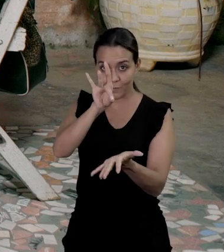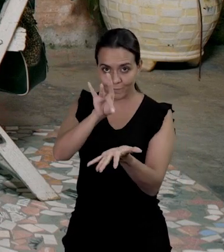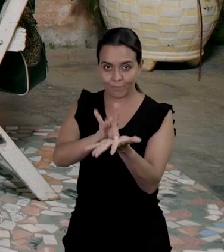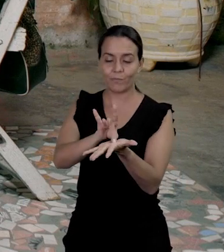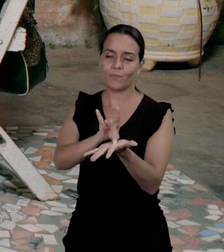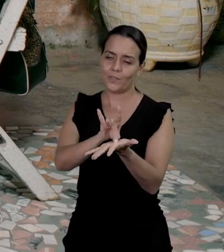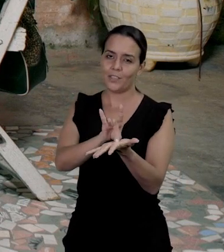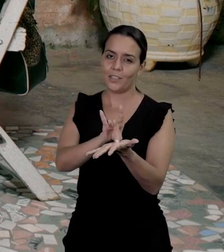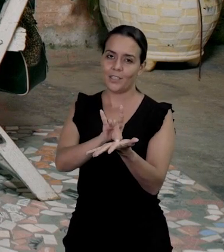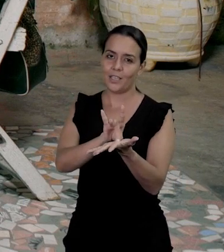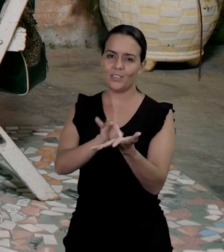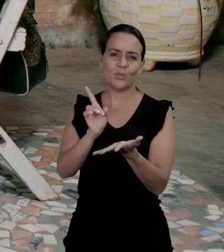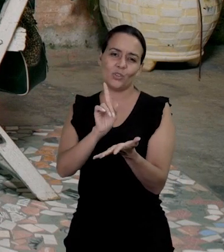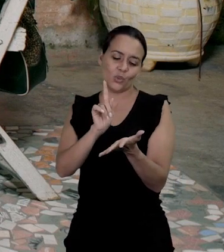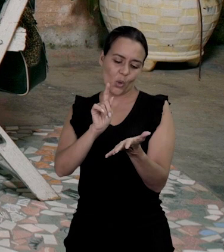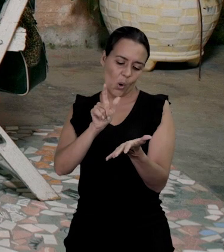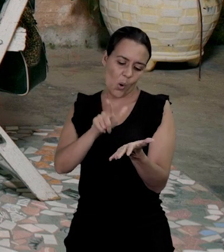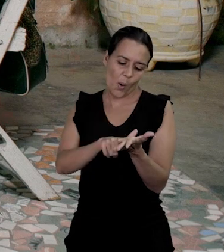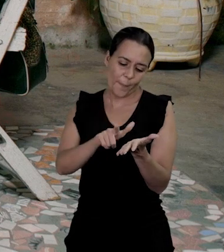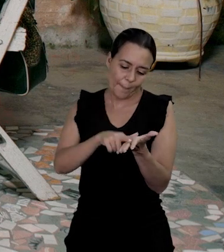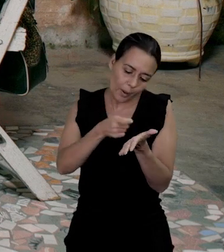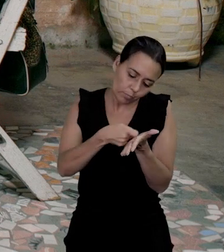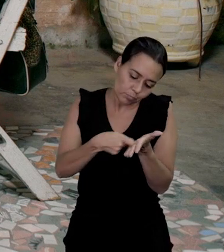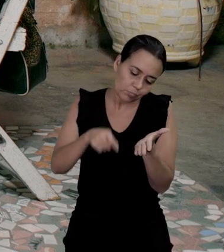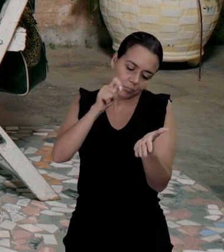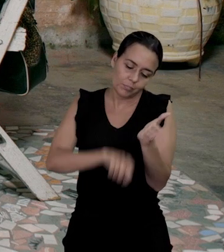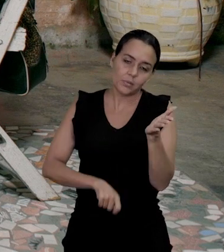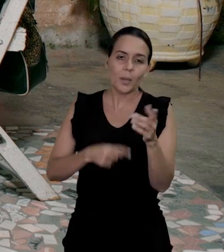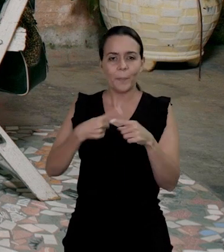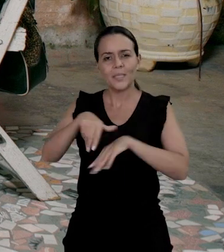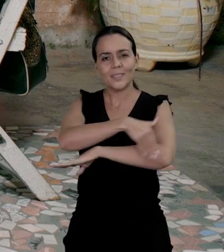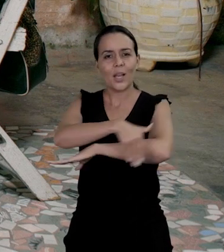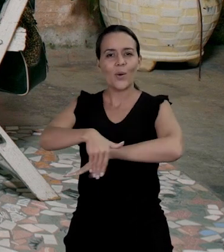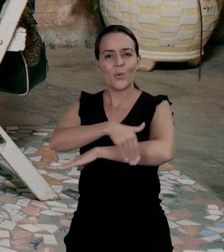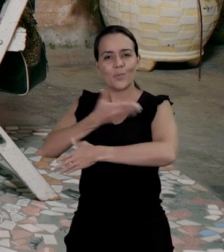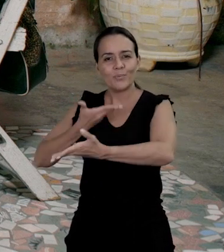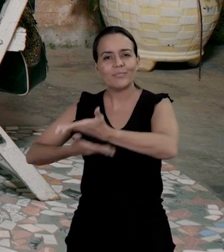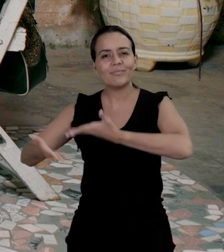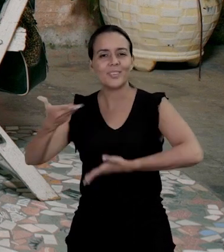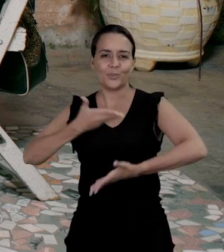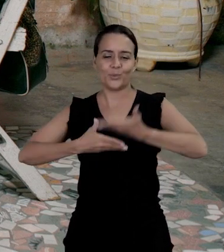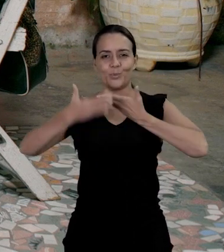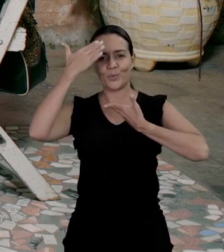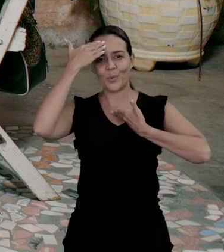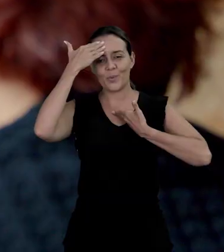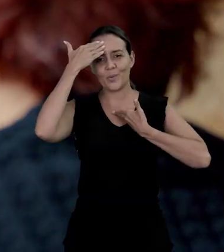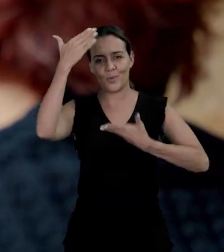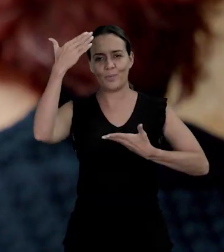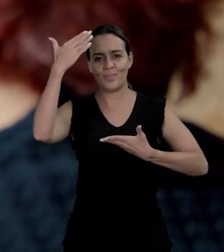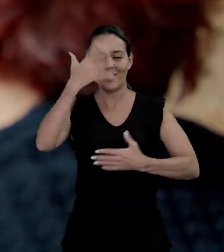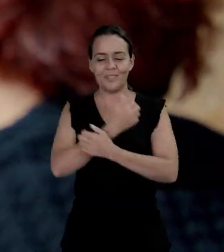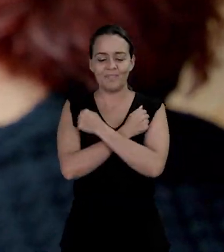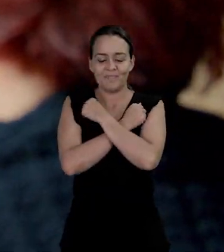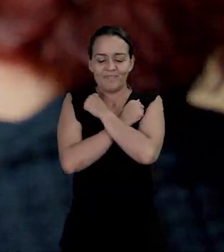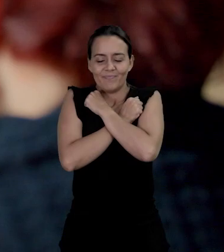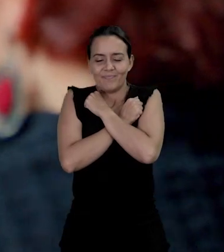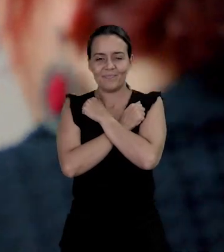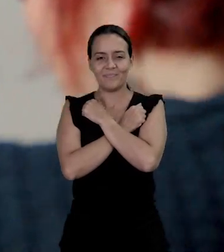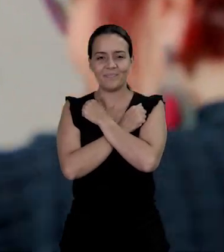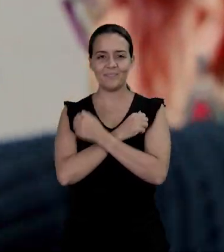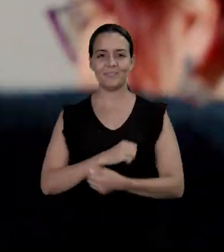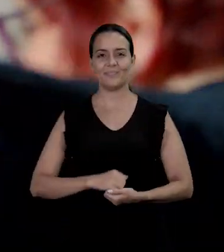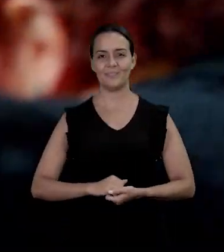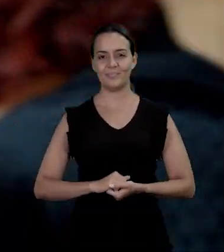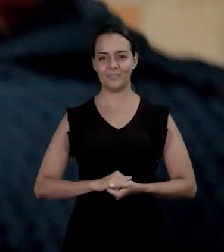de verdade, né? Não só no papel, mas né, nas ruas, nos afetos. Muito obrigada. Então vamos dar um